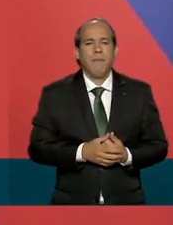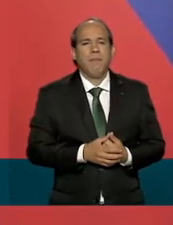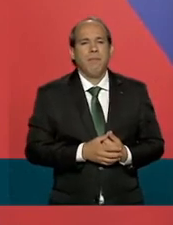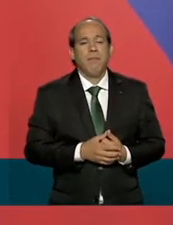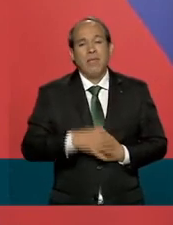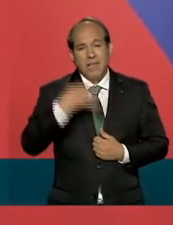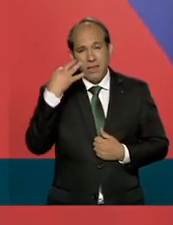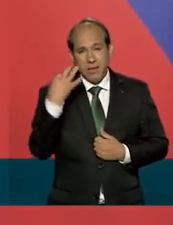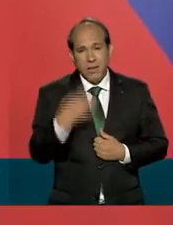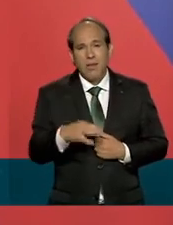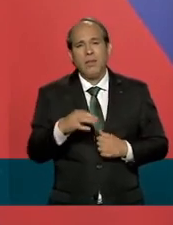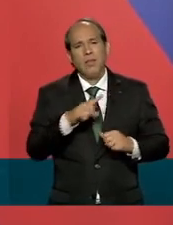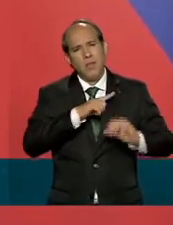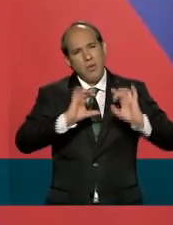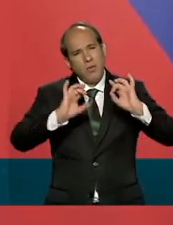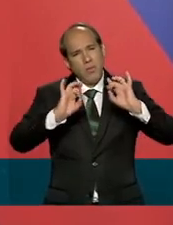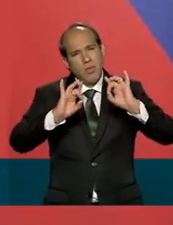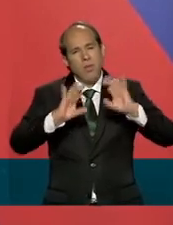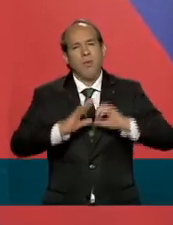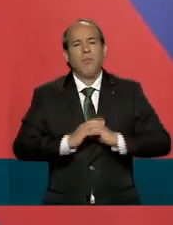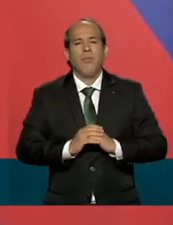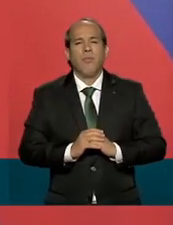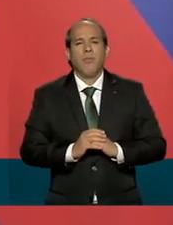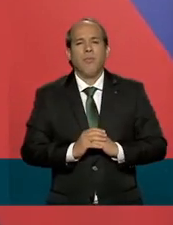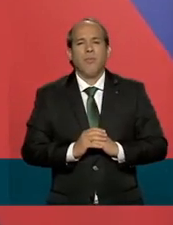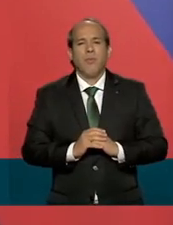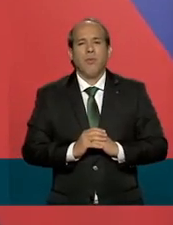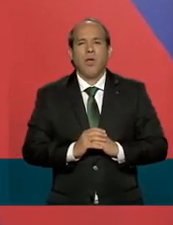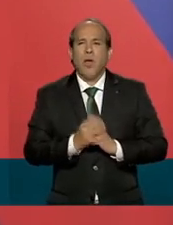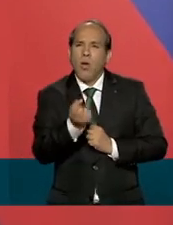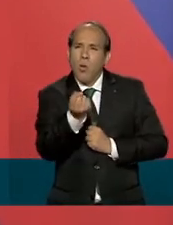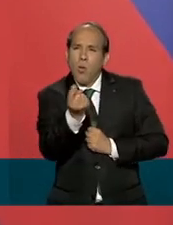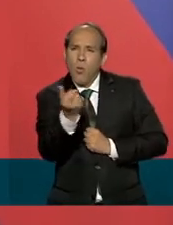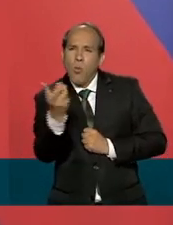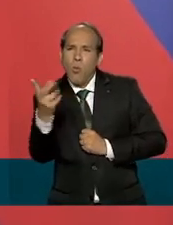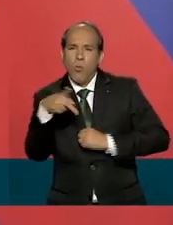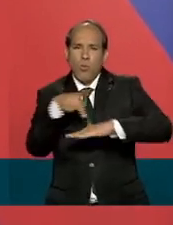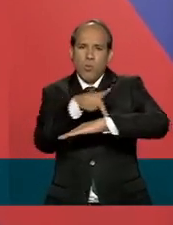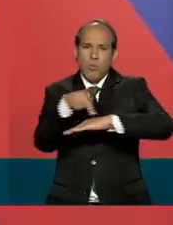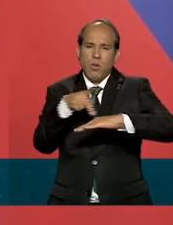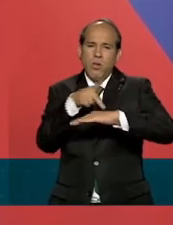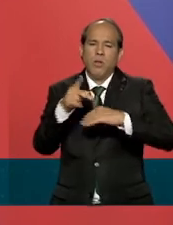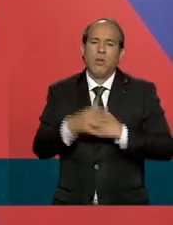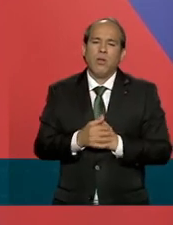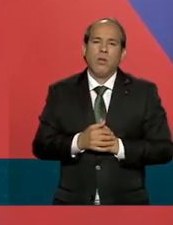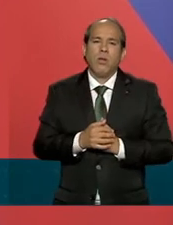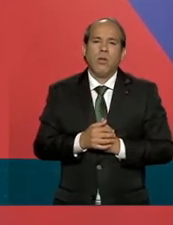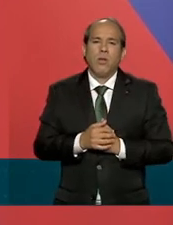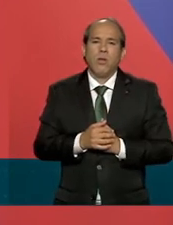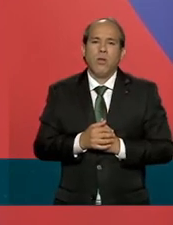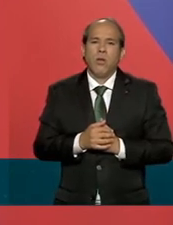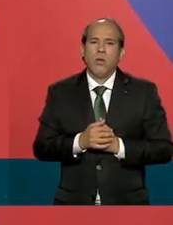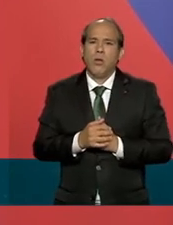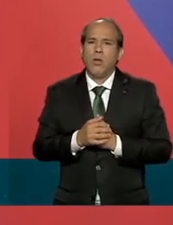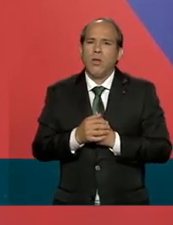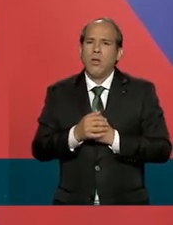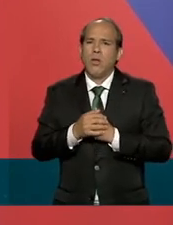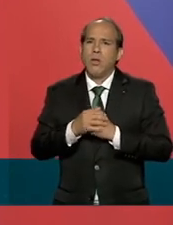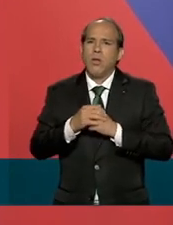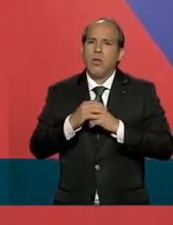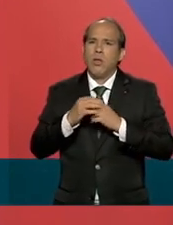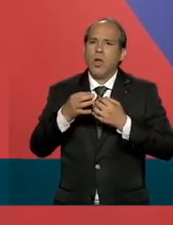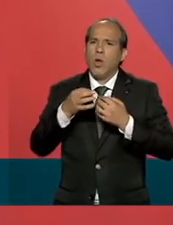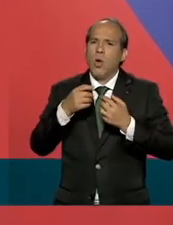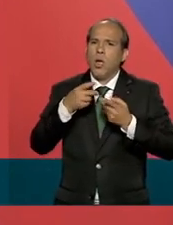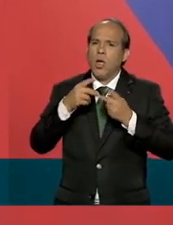De forma muito especial, quando alguns países questionaram a Amazônia como patrimônio